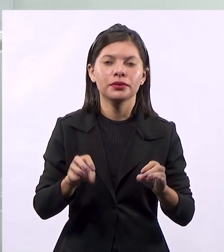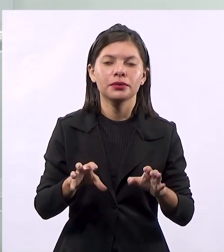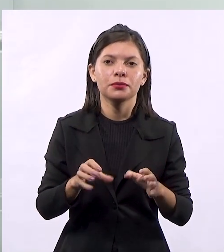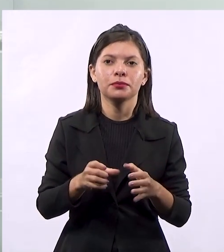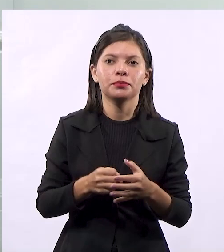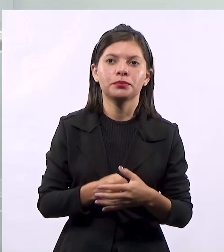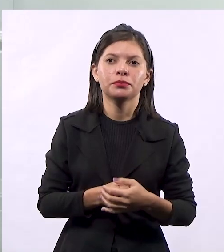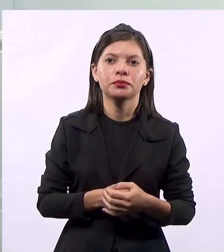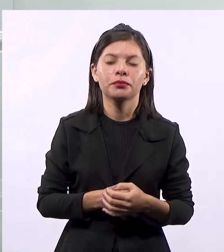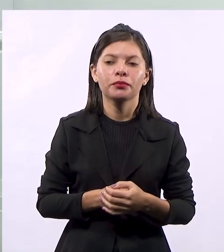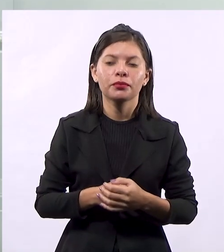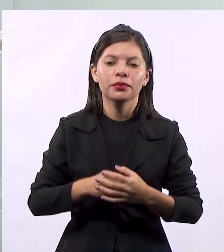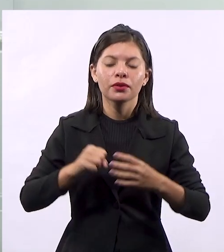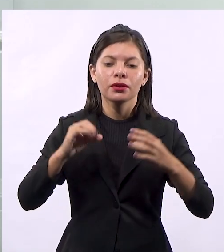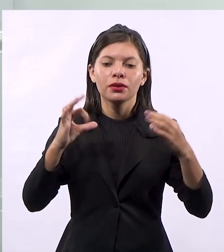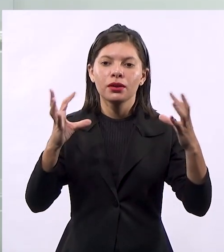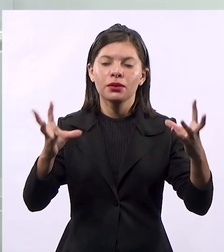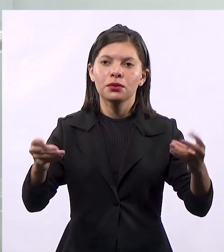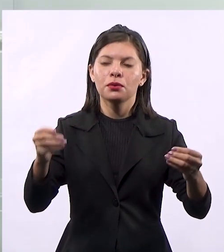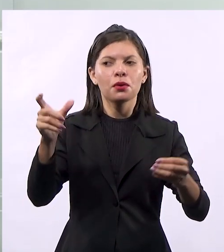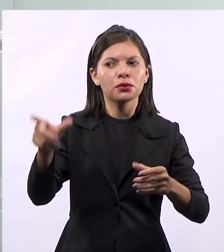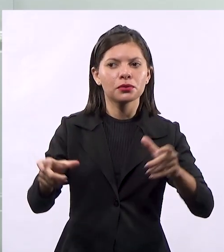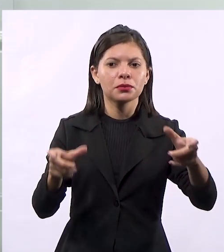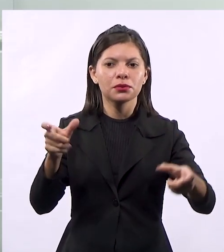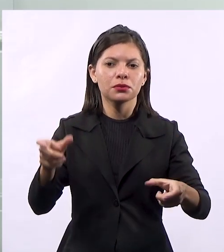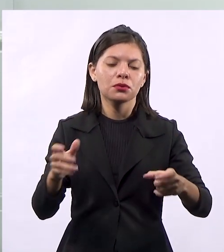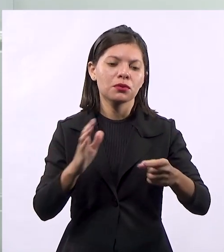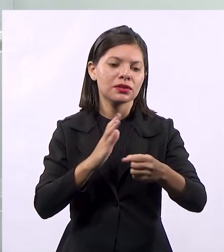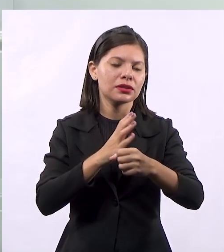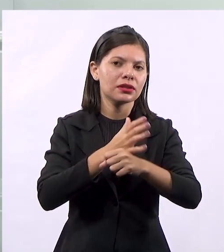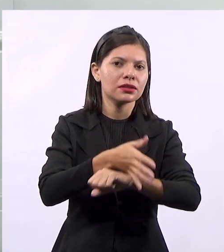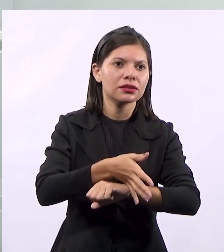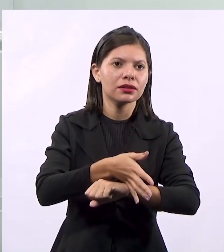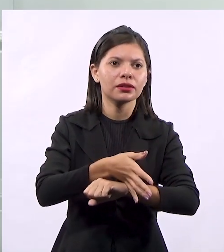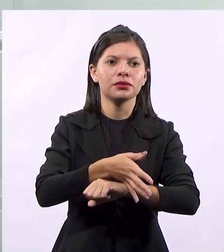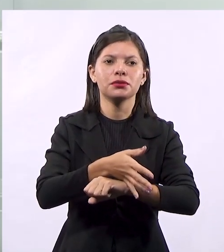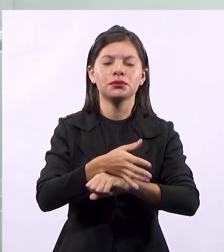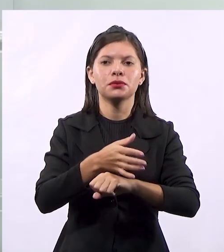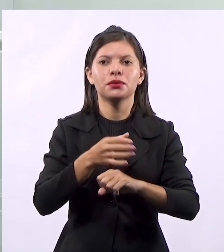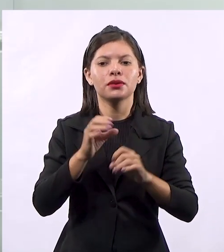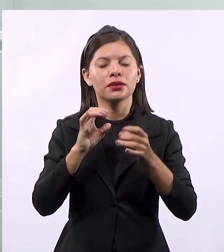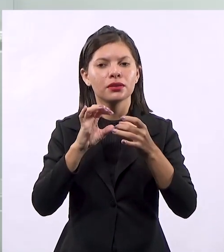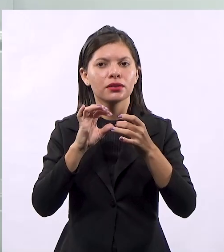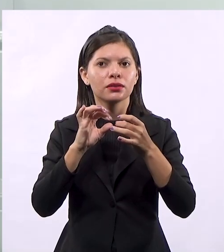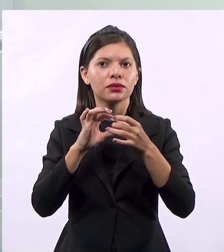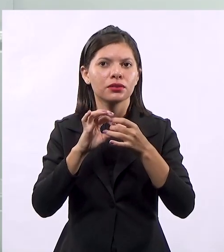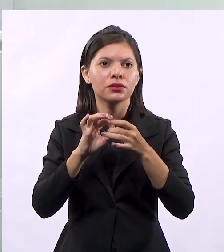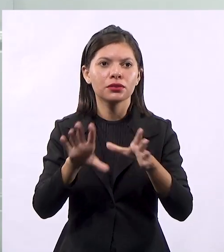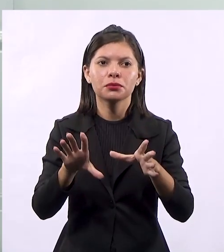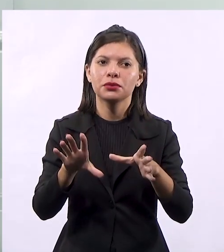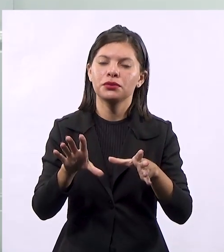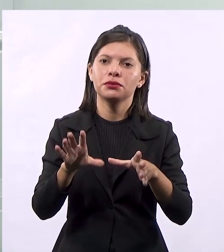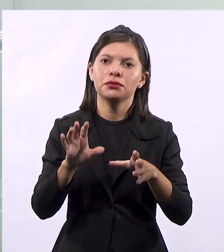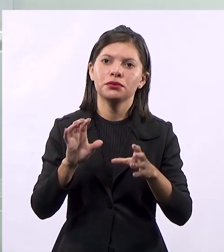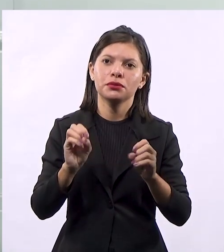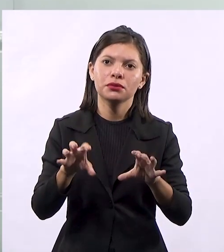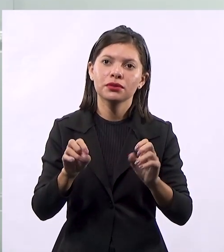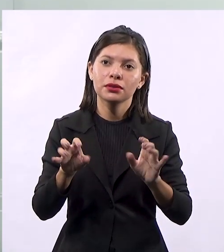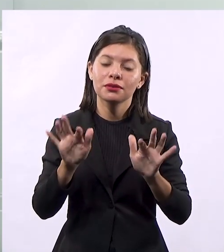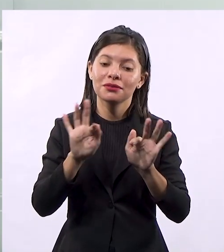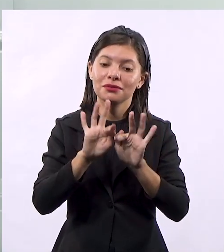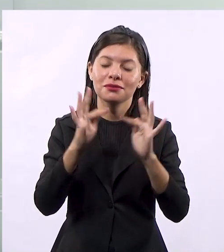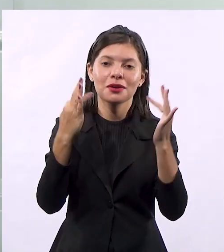educação. É dever do Estado. É por isso que a Constituição issa como direito social, porque o Estado tem que garantir